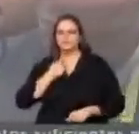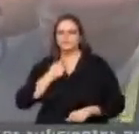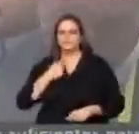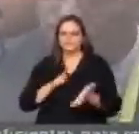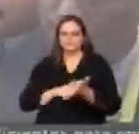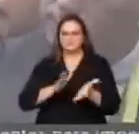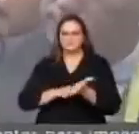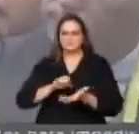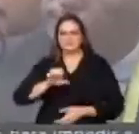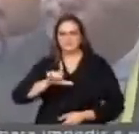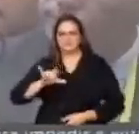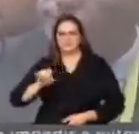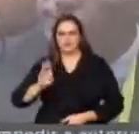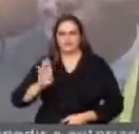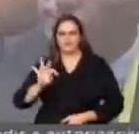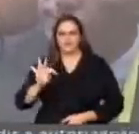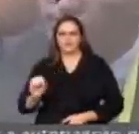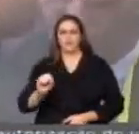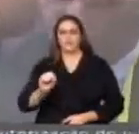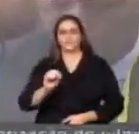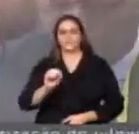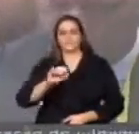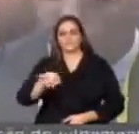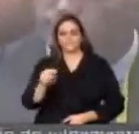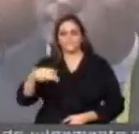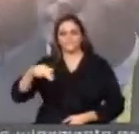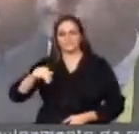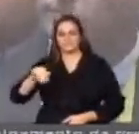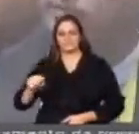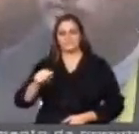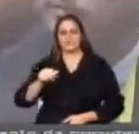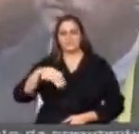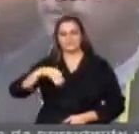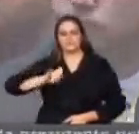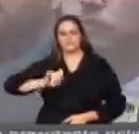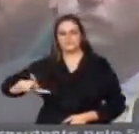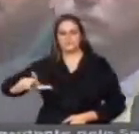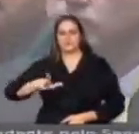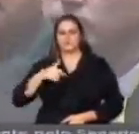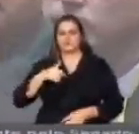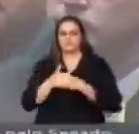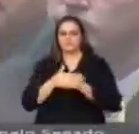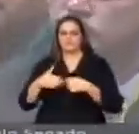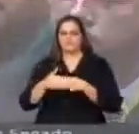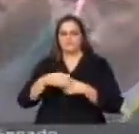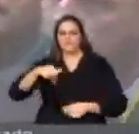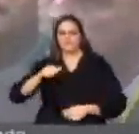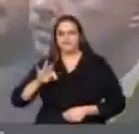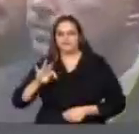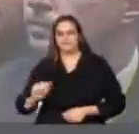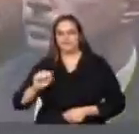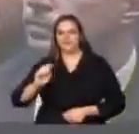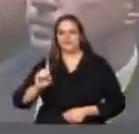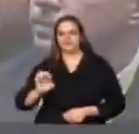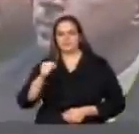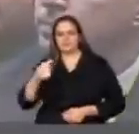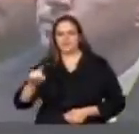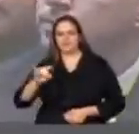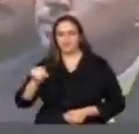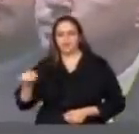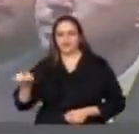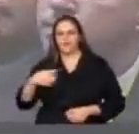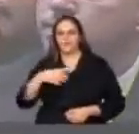Hélio Bicudo, a Jandaíra Pascoal, o Miguel Reale, pela minha querida Mata de São João, pela minha